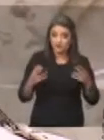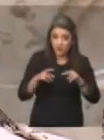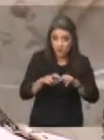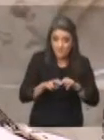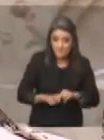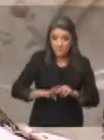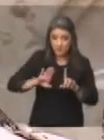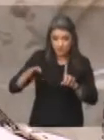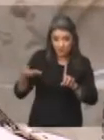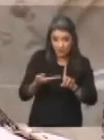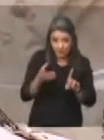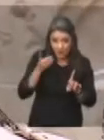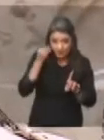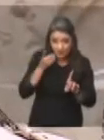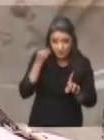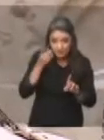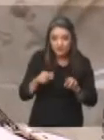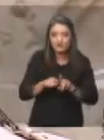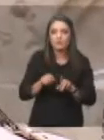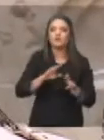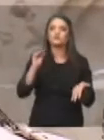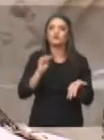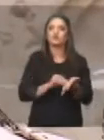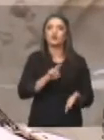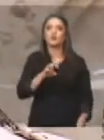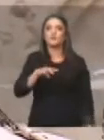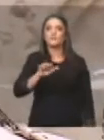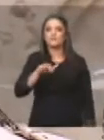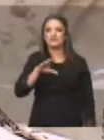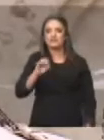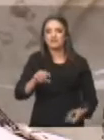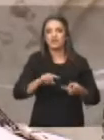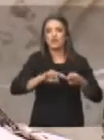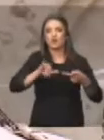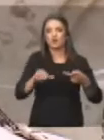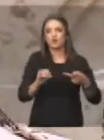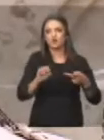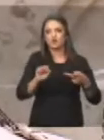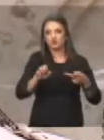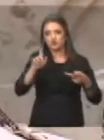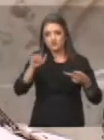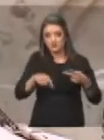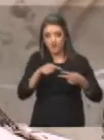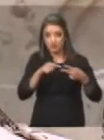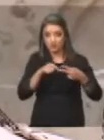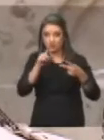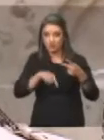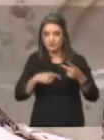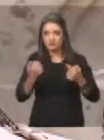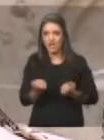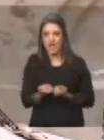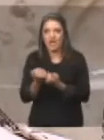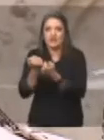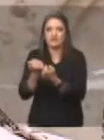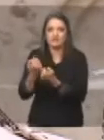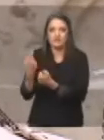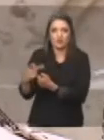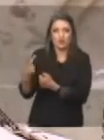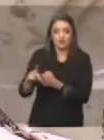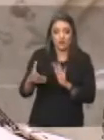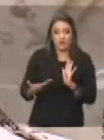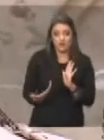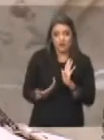réu, inclusive, teria nomeado Marcela Murim e José Francisco Filho como seus assessores parlamentares junto à Câmara